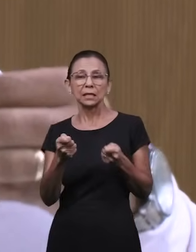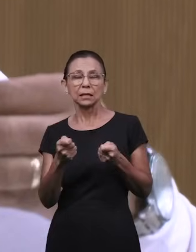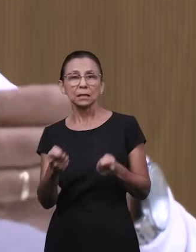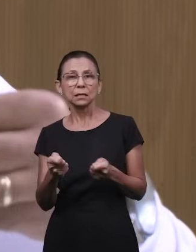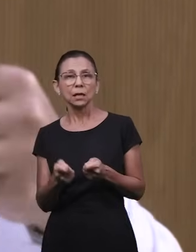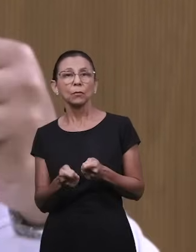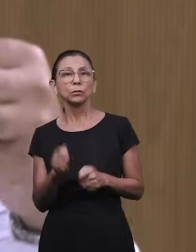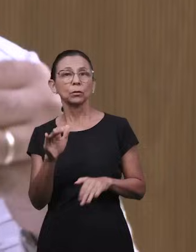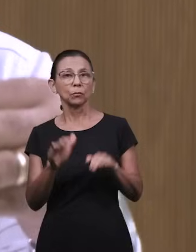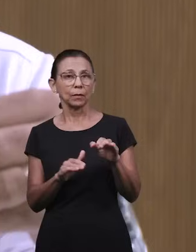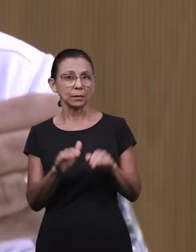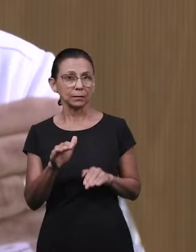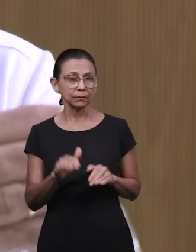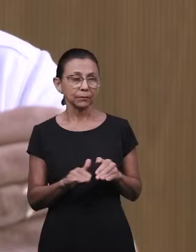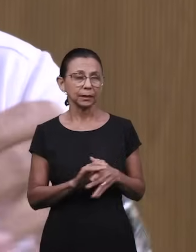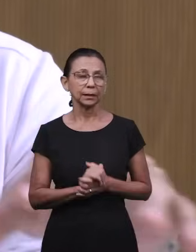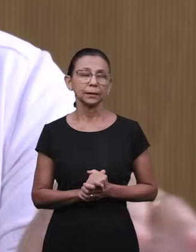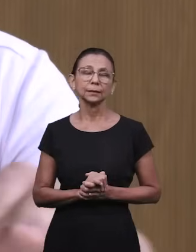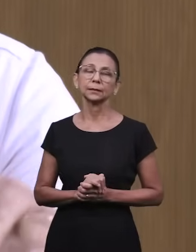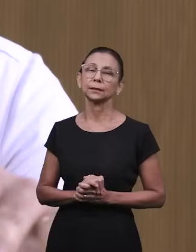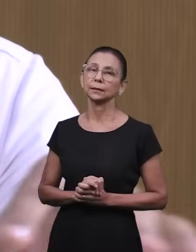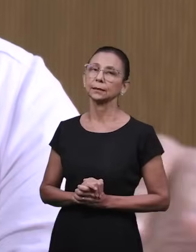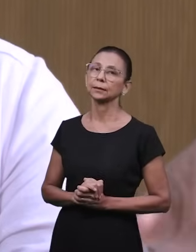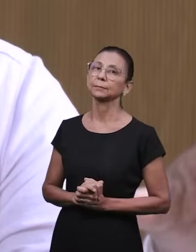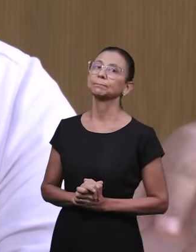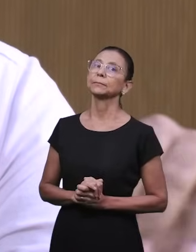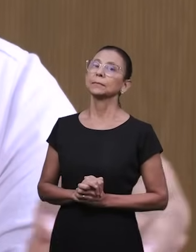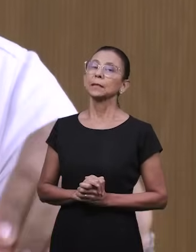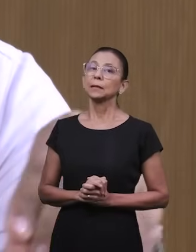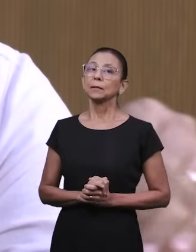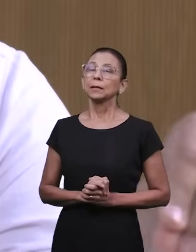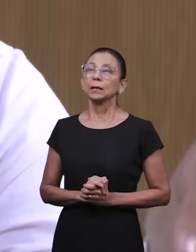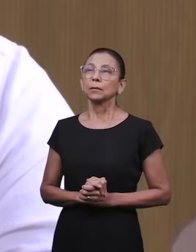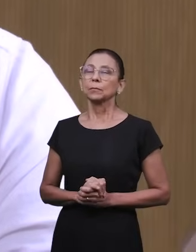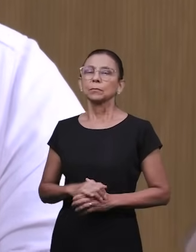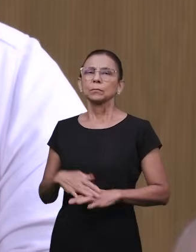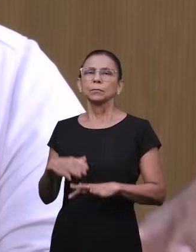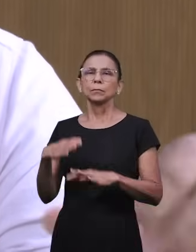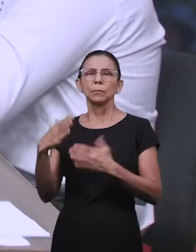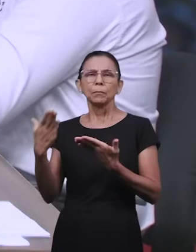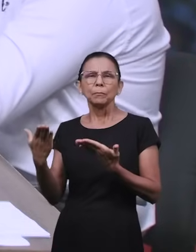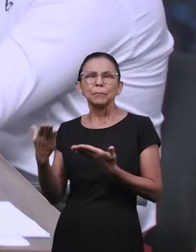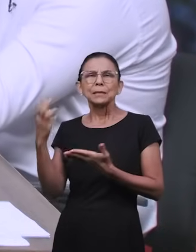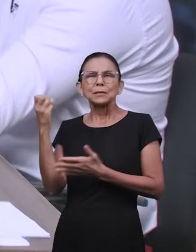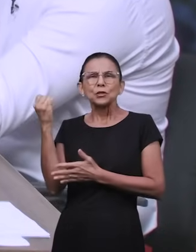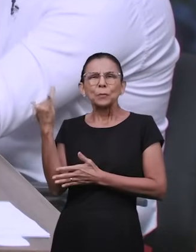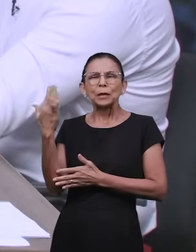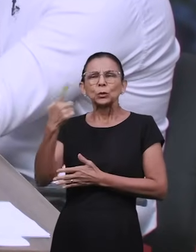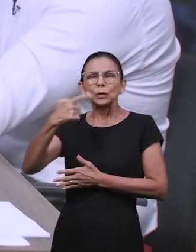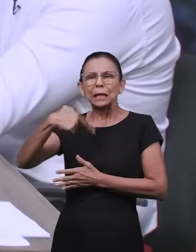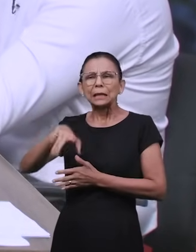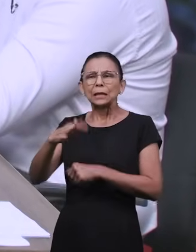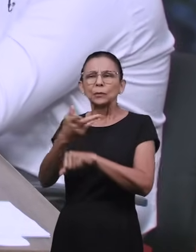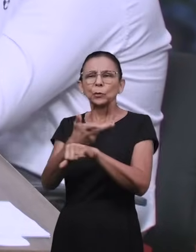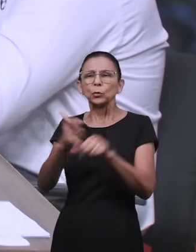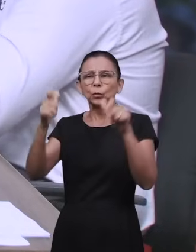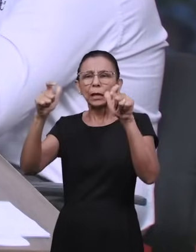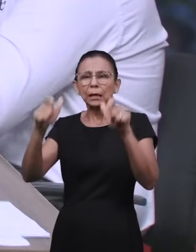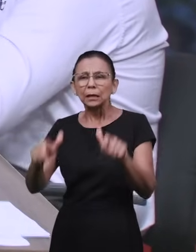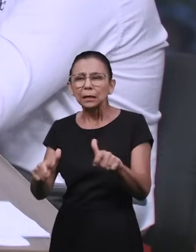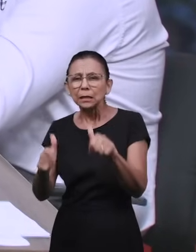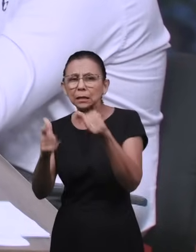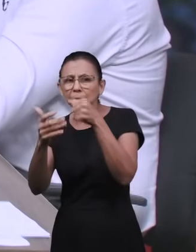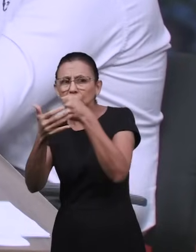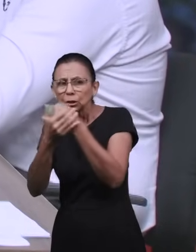para fazer um culto, muitas das vezes, precisavam ir para áreas subterrâneas, em horários de madrugada,